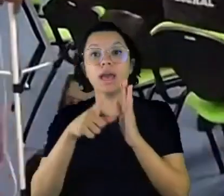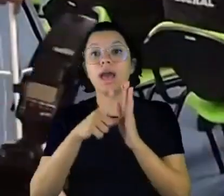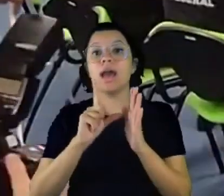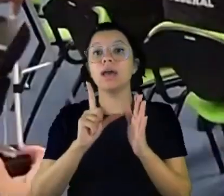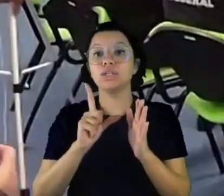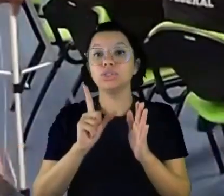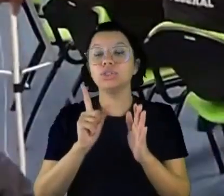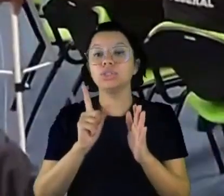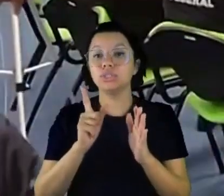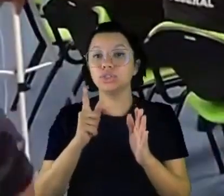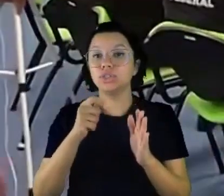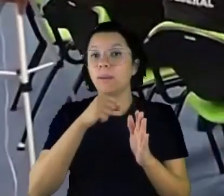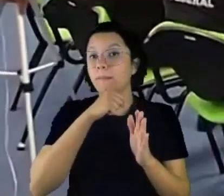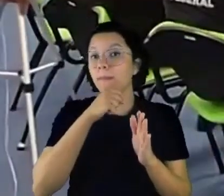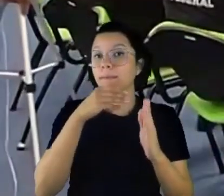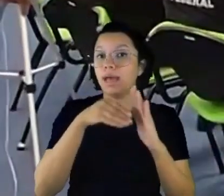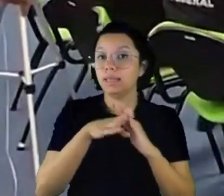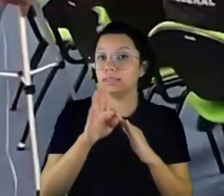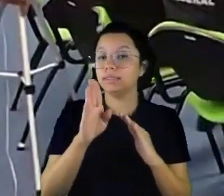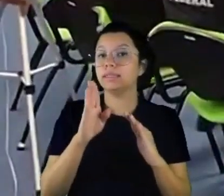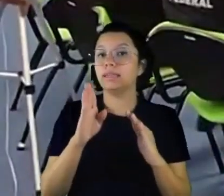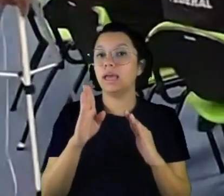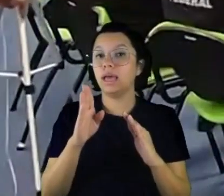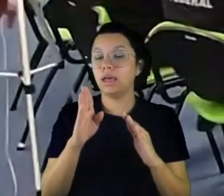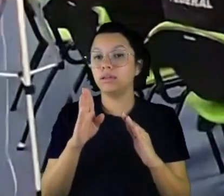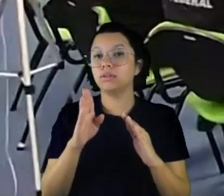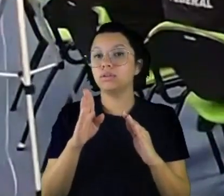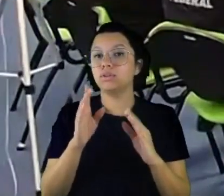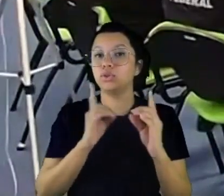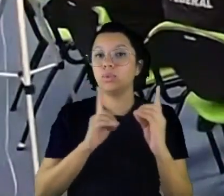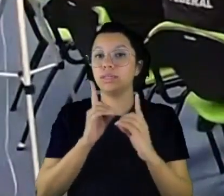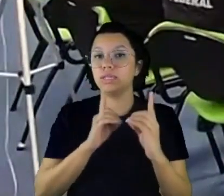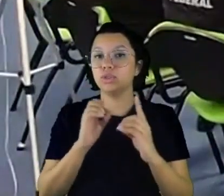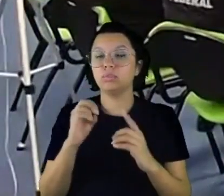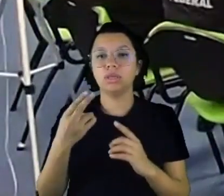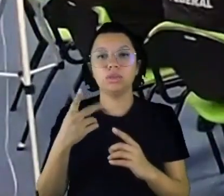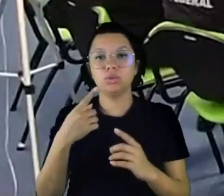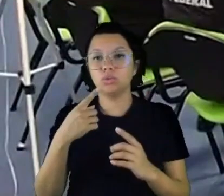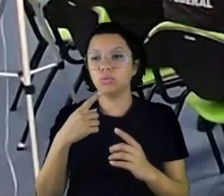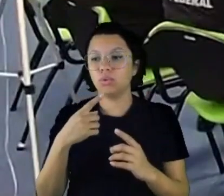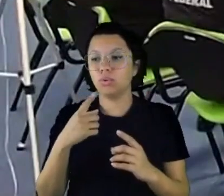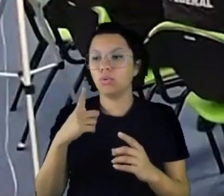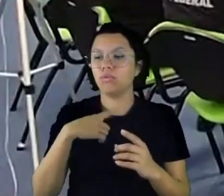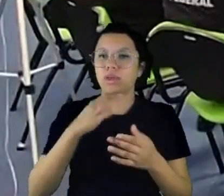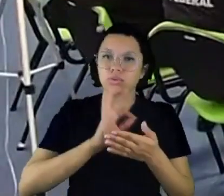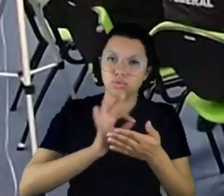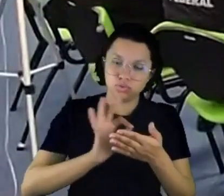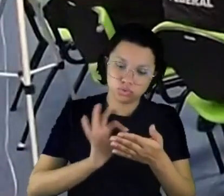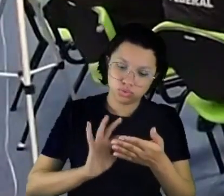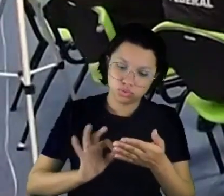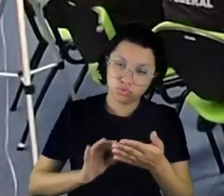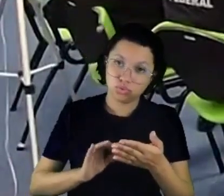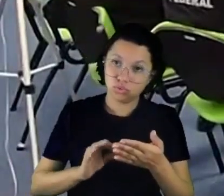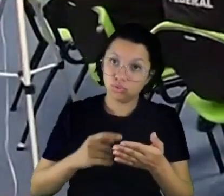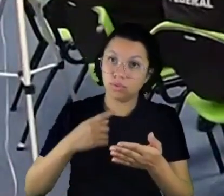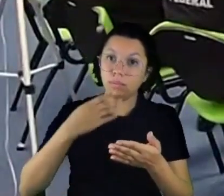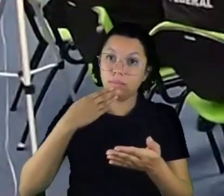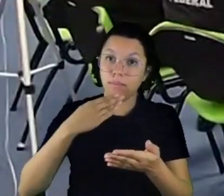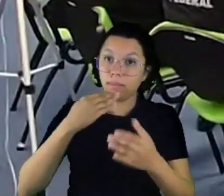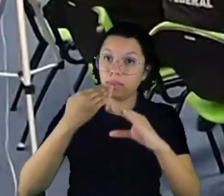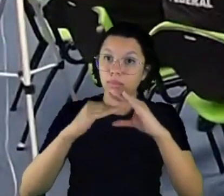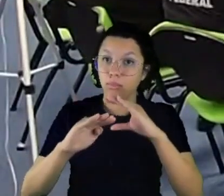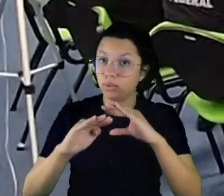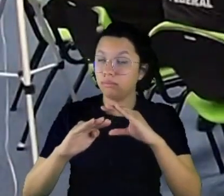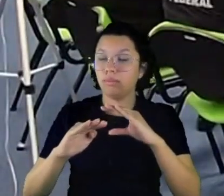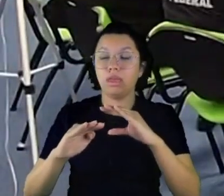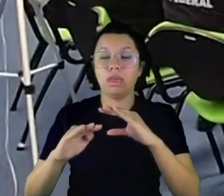na consulta. Ou você faz um relato por escrito, passa no consultório antes da consulta, ou manda por e-mail, para que o